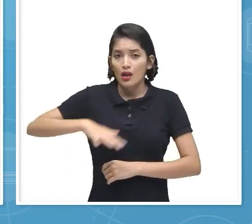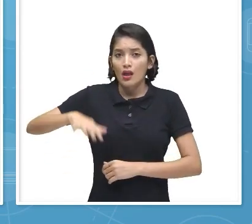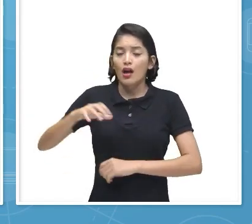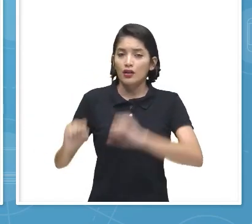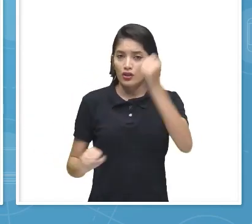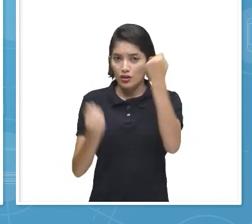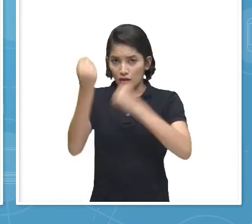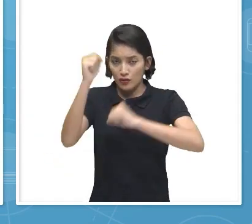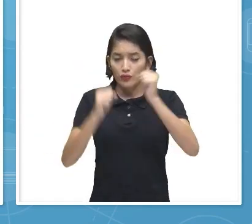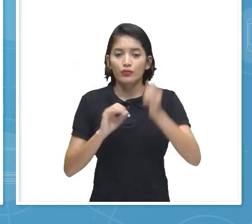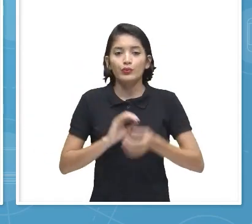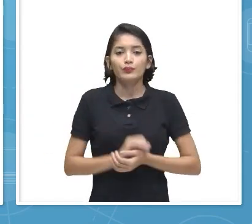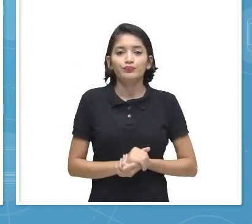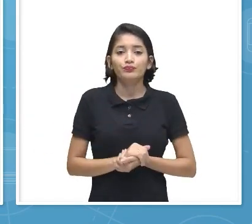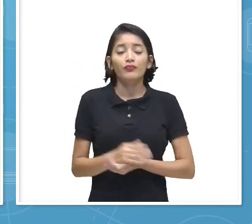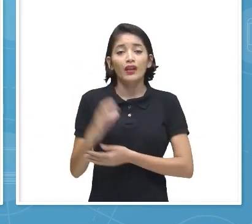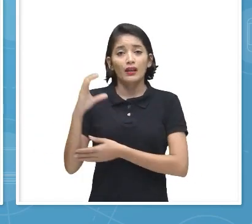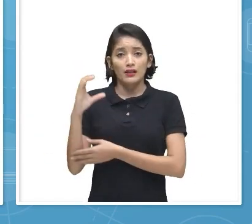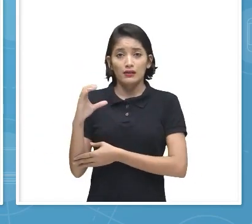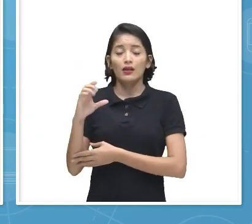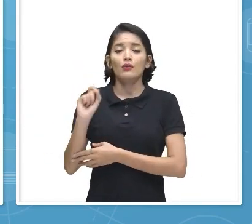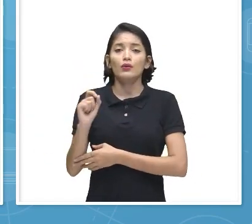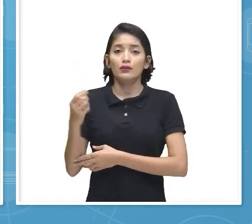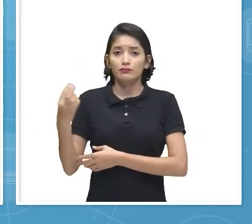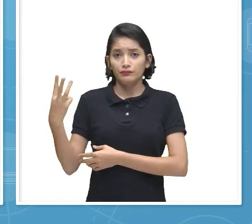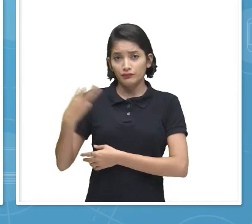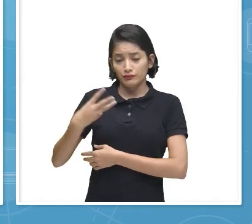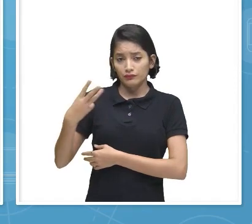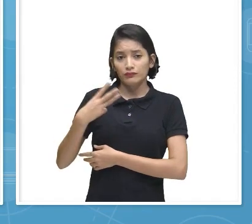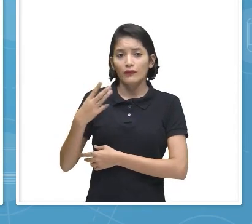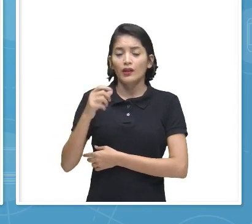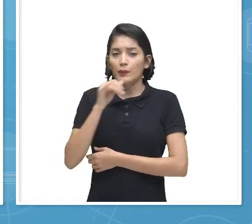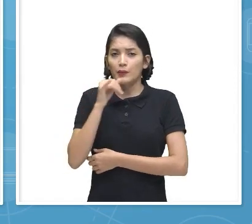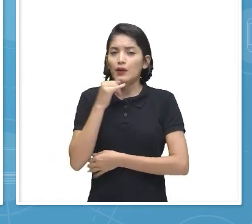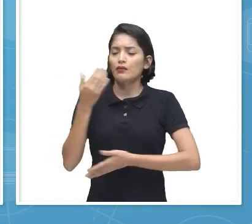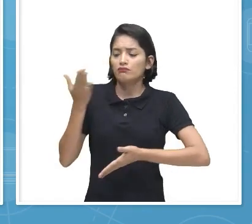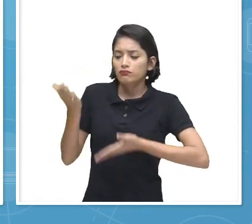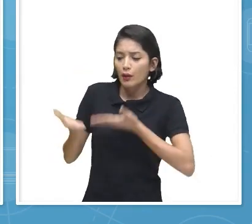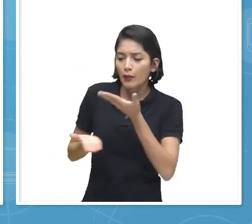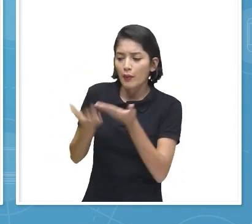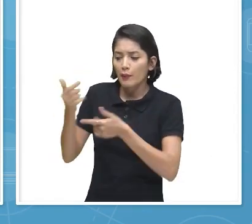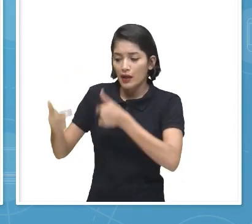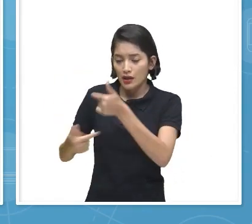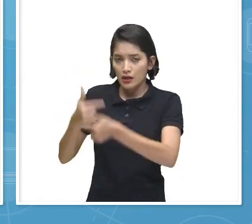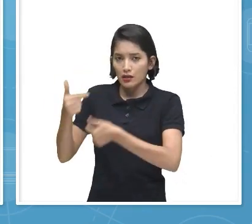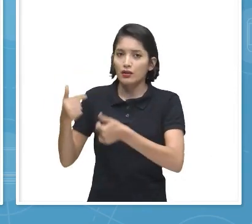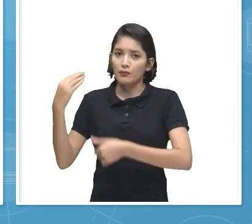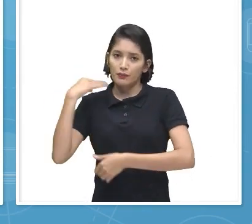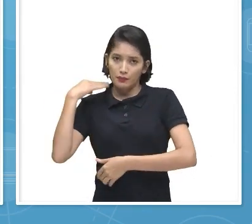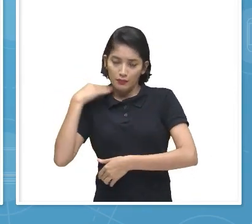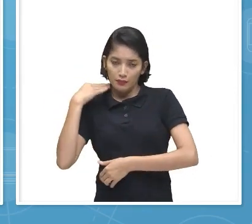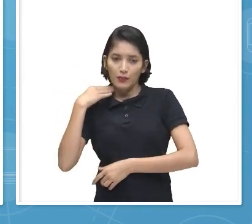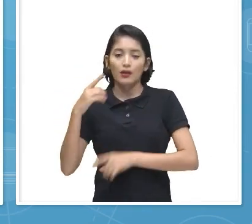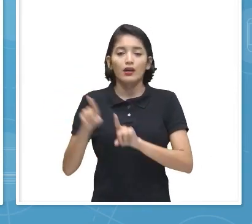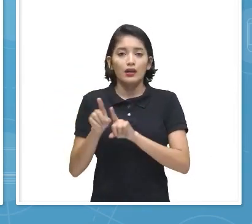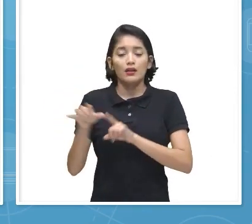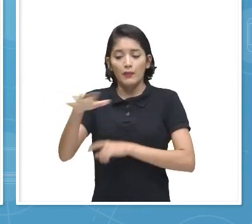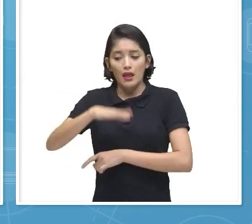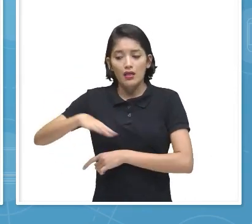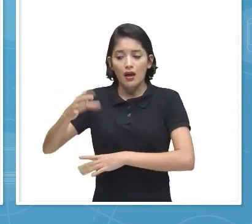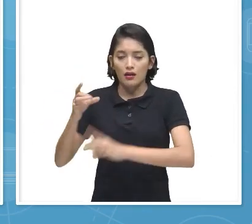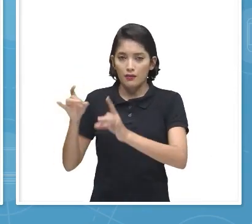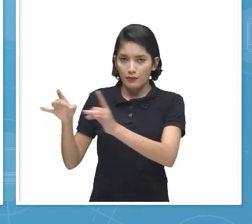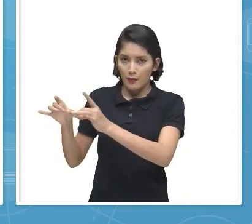indústria. A letra C traz o terciário, que é questão de serviços bancários e o comércio, as áreas de comércio, os serviços